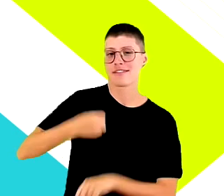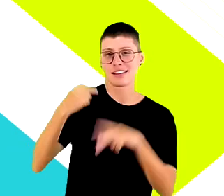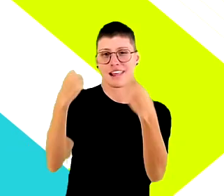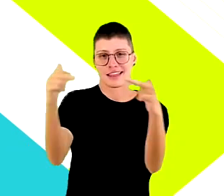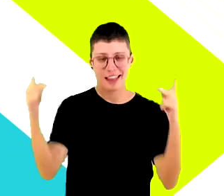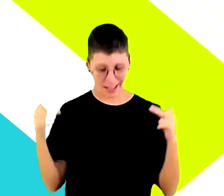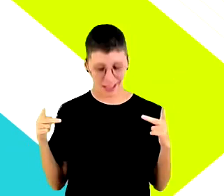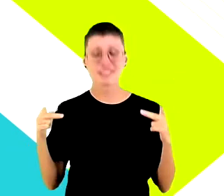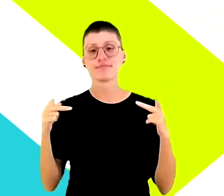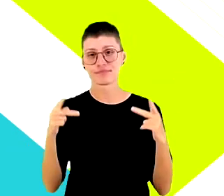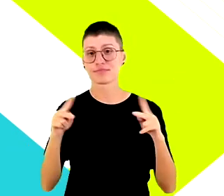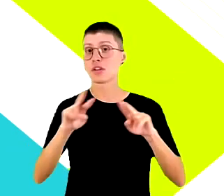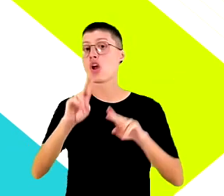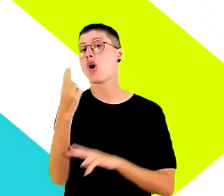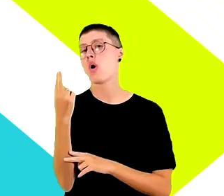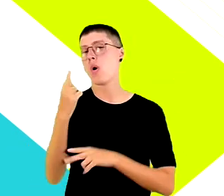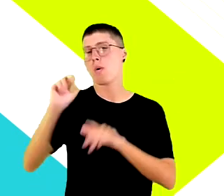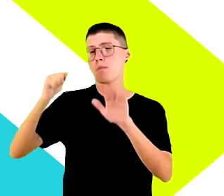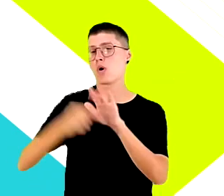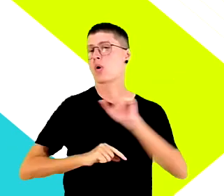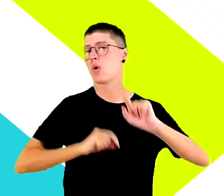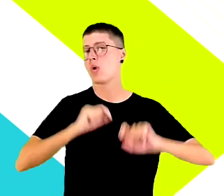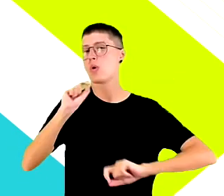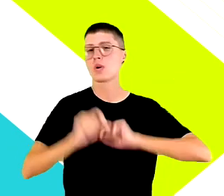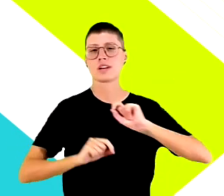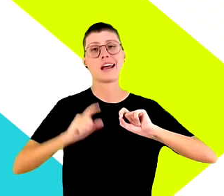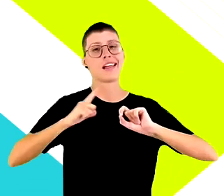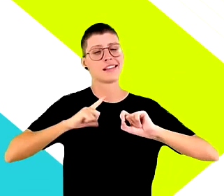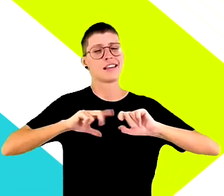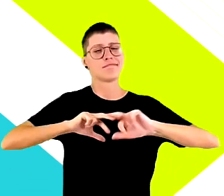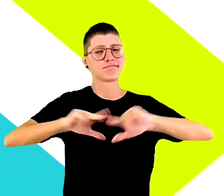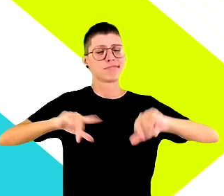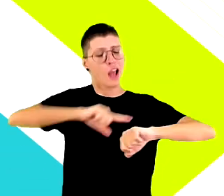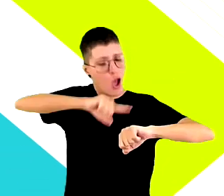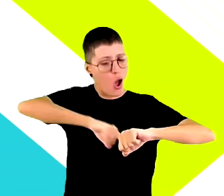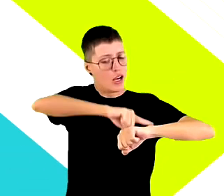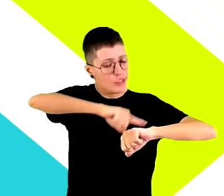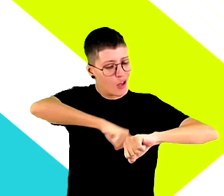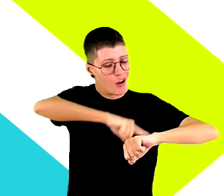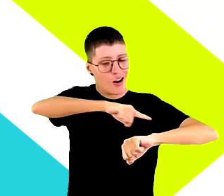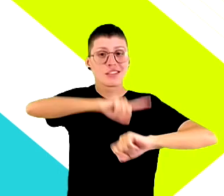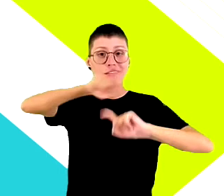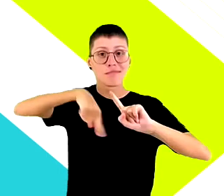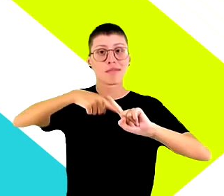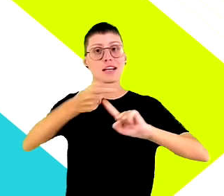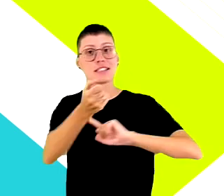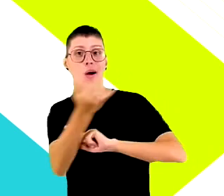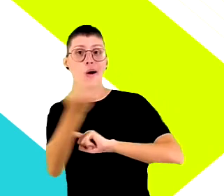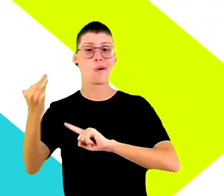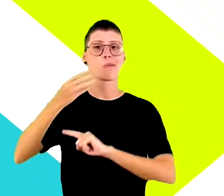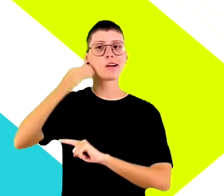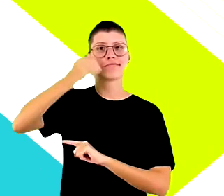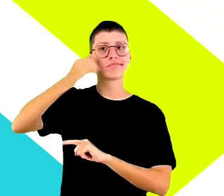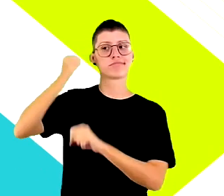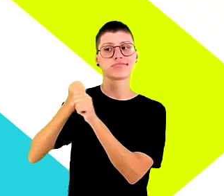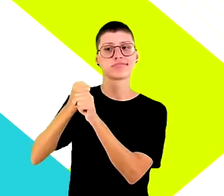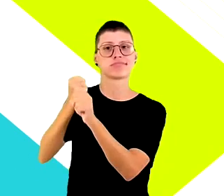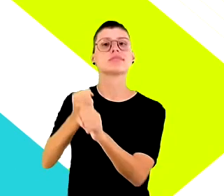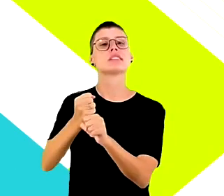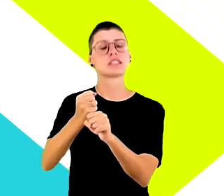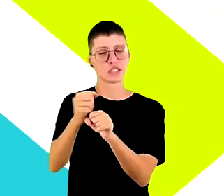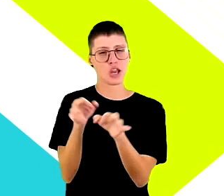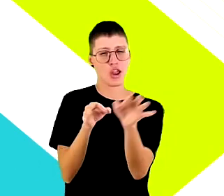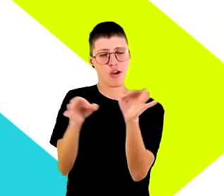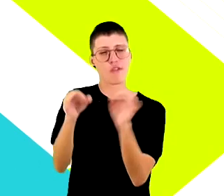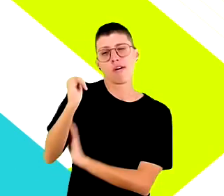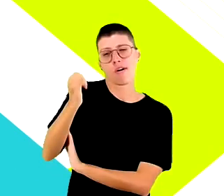fala de profundidade, a gente está falando de muitas horas e a gente fala também de algumas carreiras que eu vou contar um pouco dessas